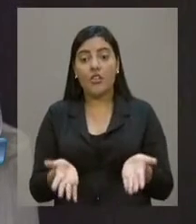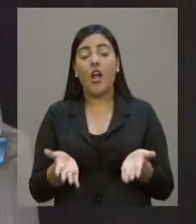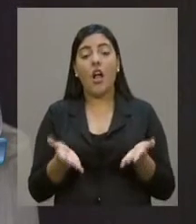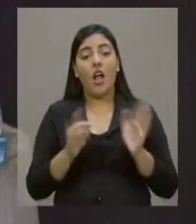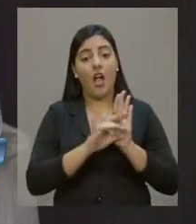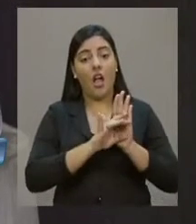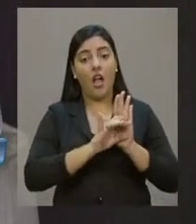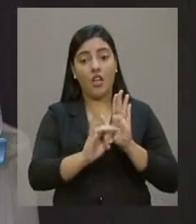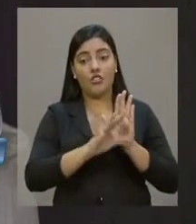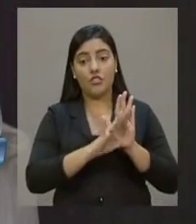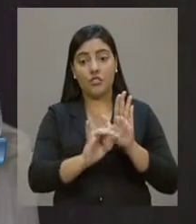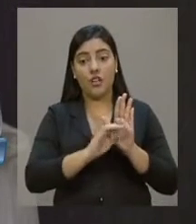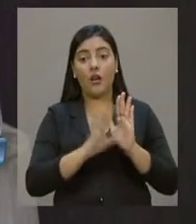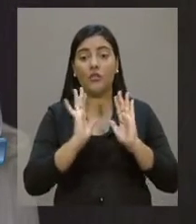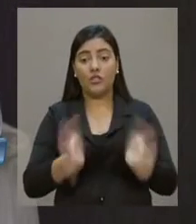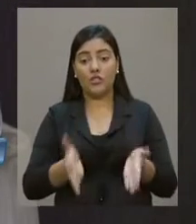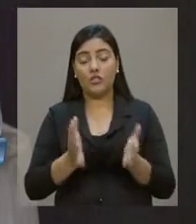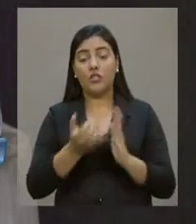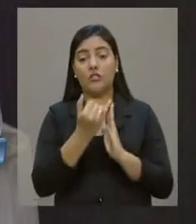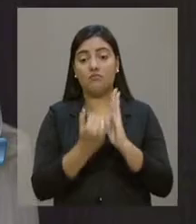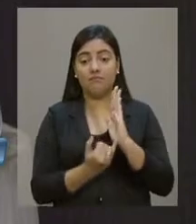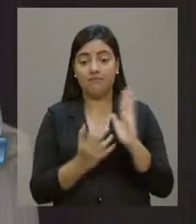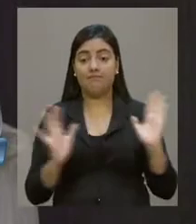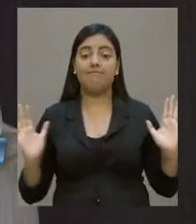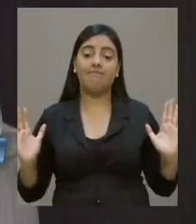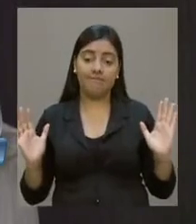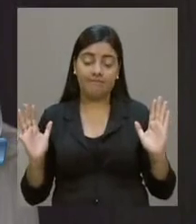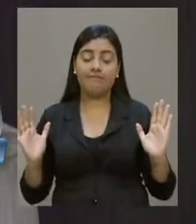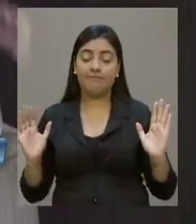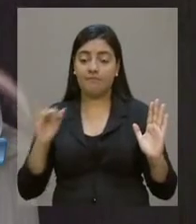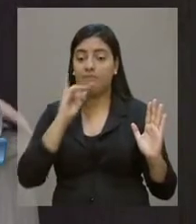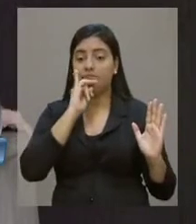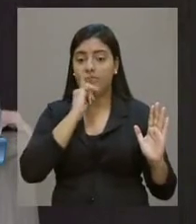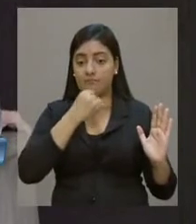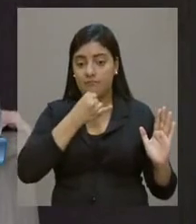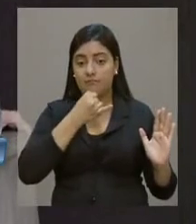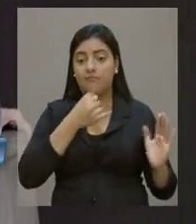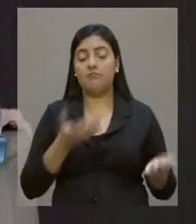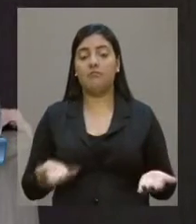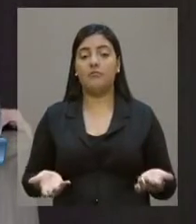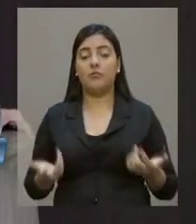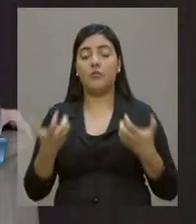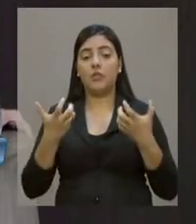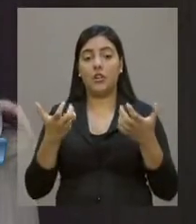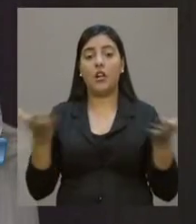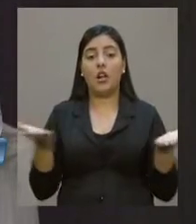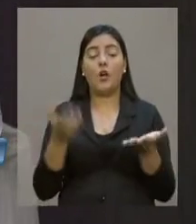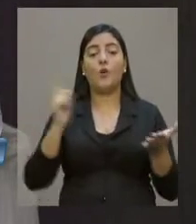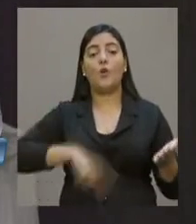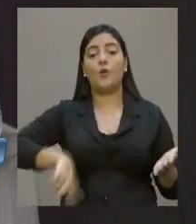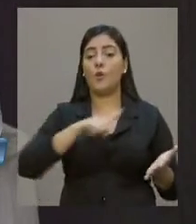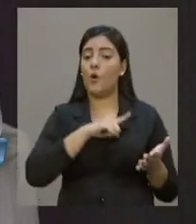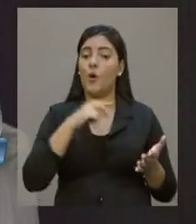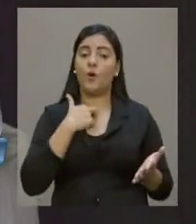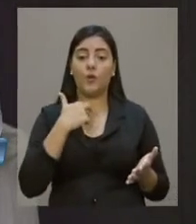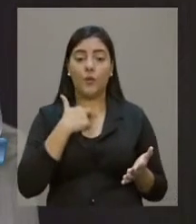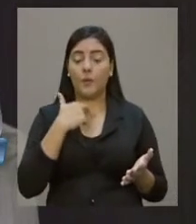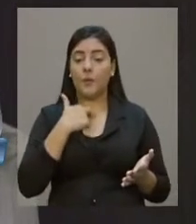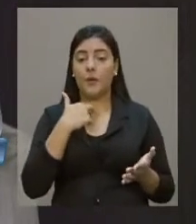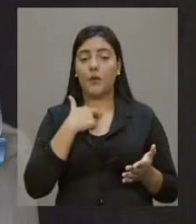para o edital. Né? E queria dizer que nós não podemos...